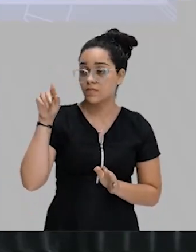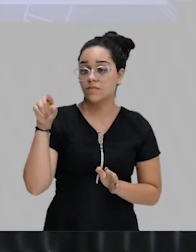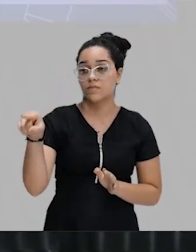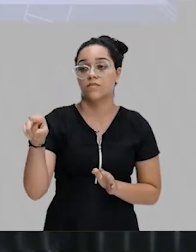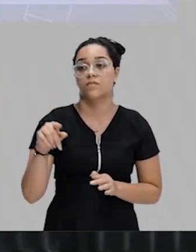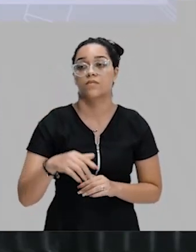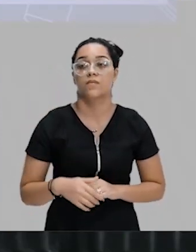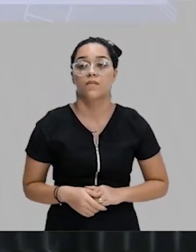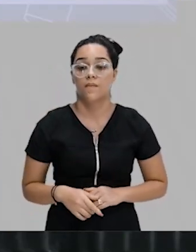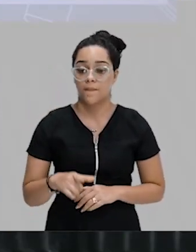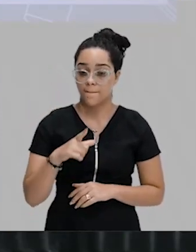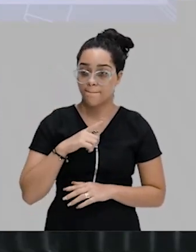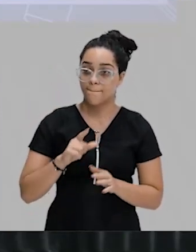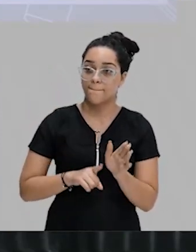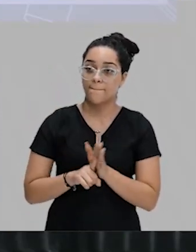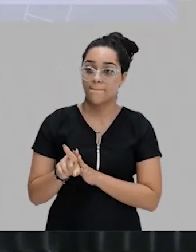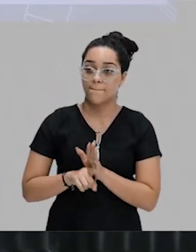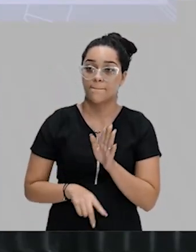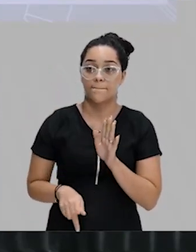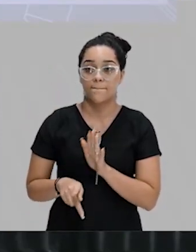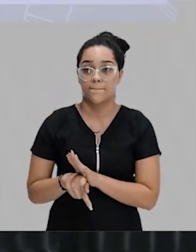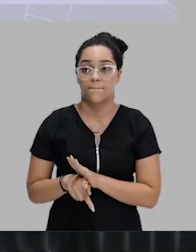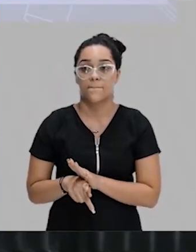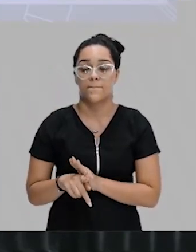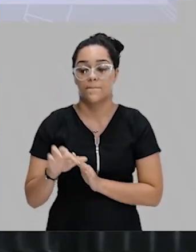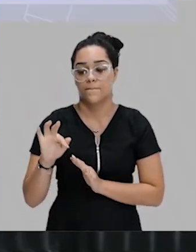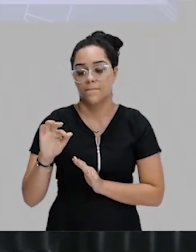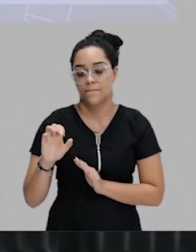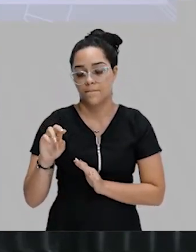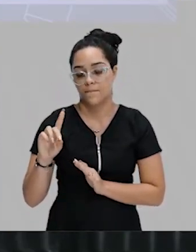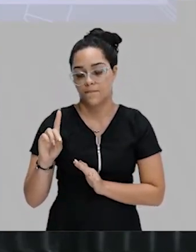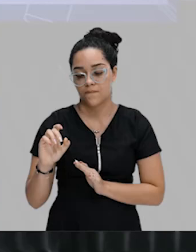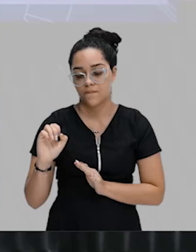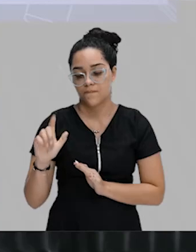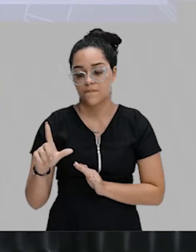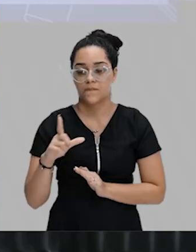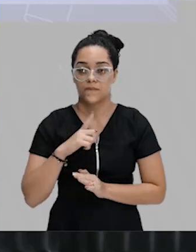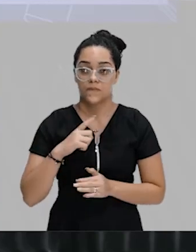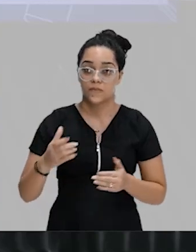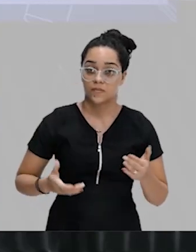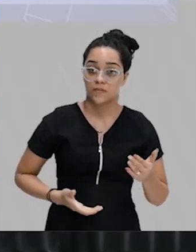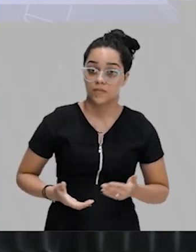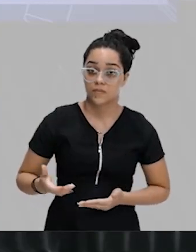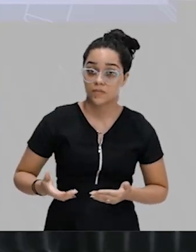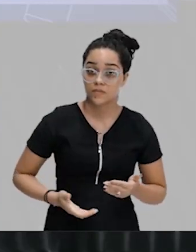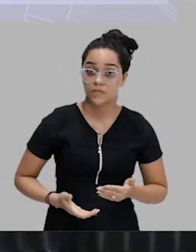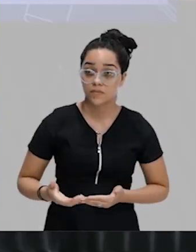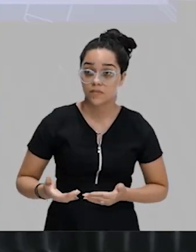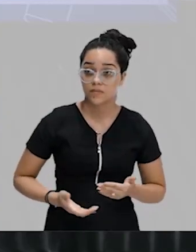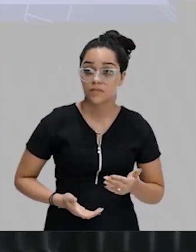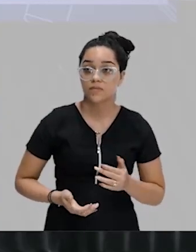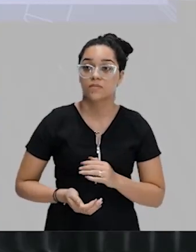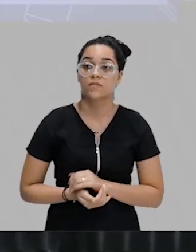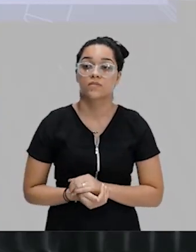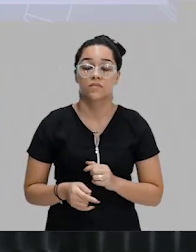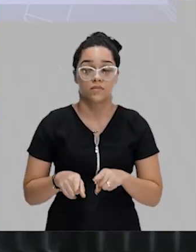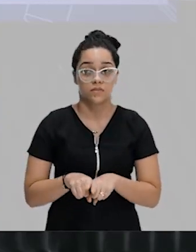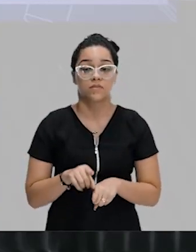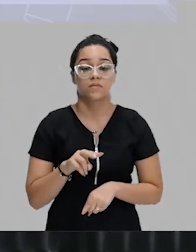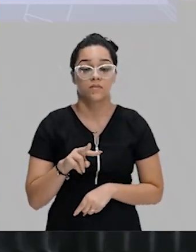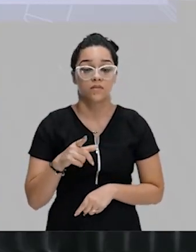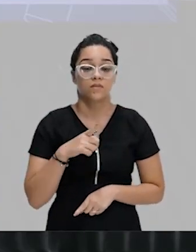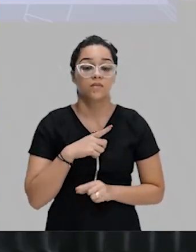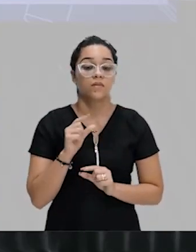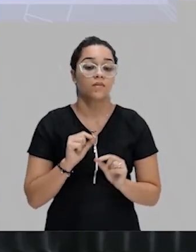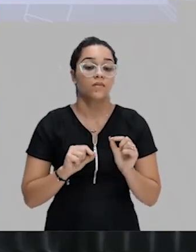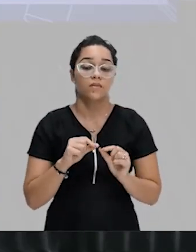uma superexploração da nobreza feudal sobre os seus servos, sobre os seus camponeses. E isso vai gerar o